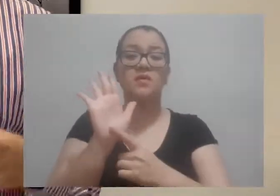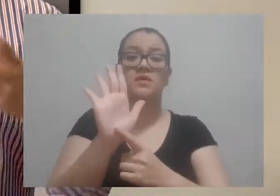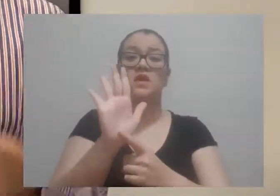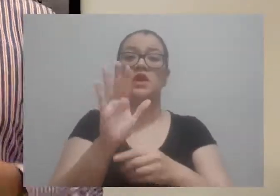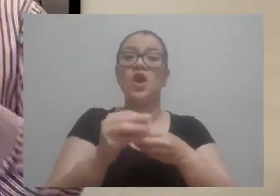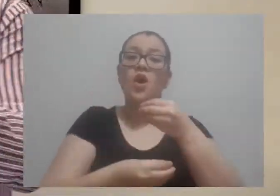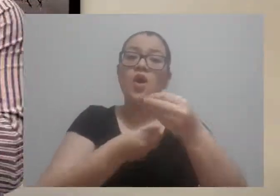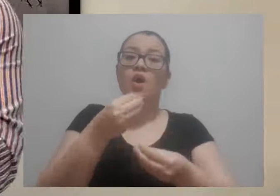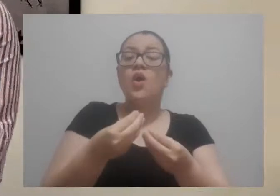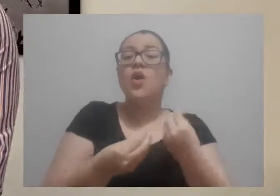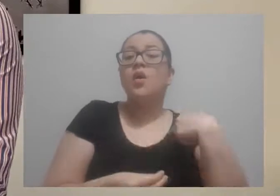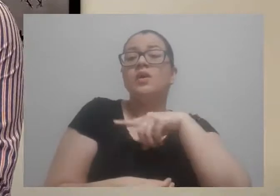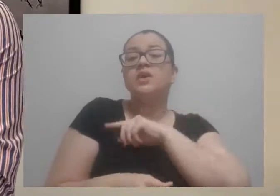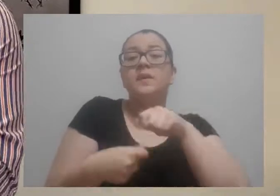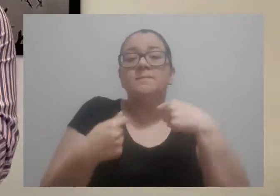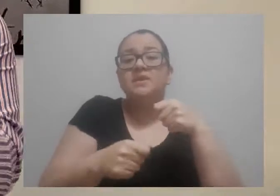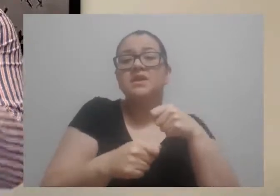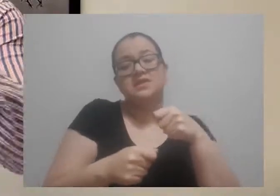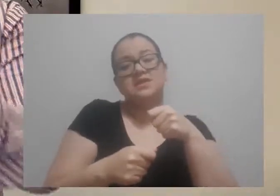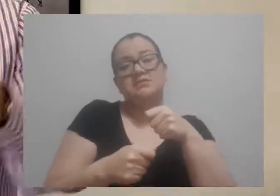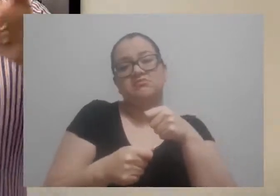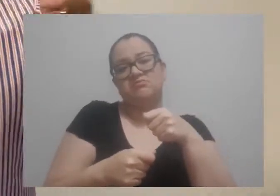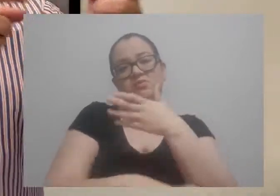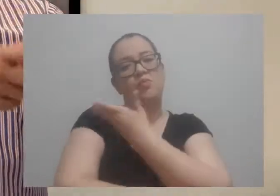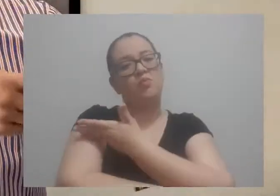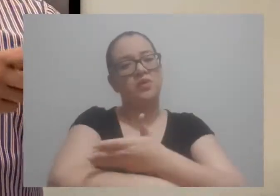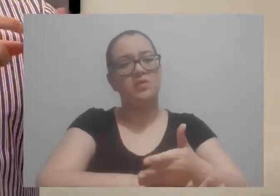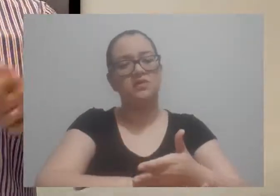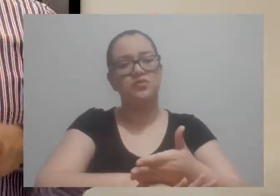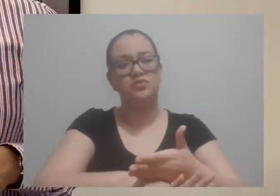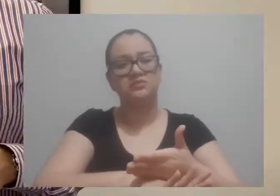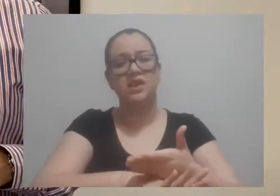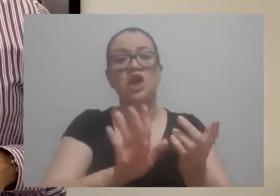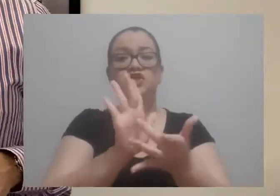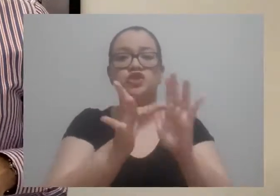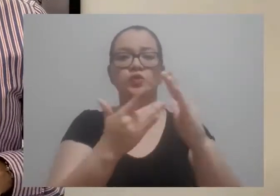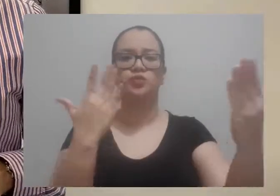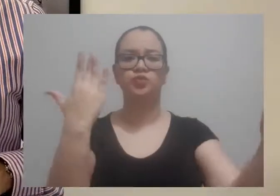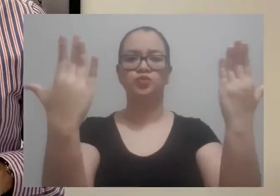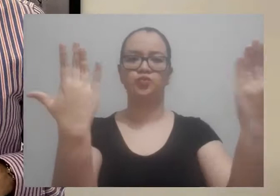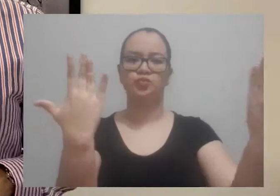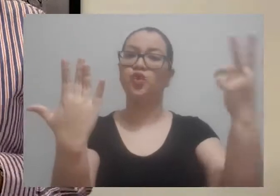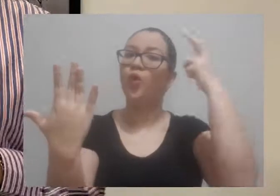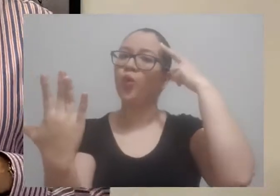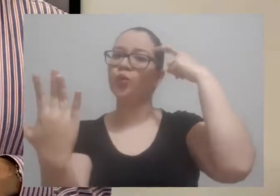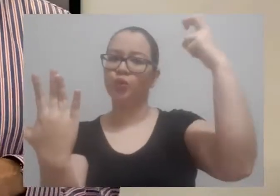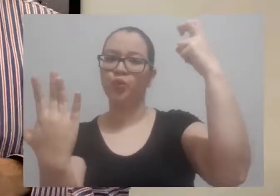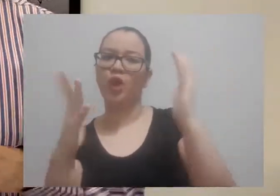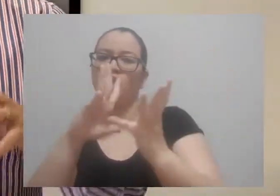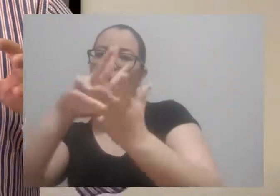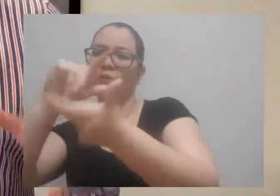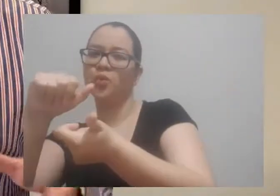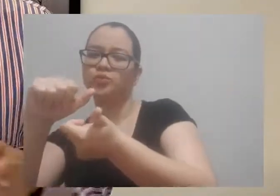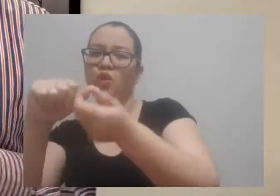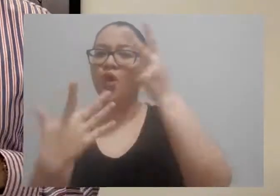a cultura secular com a contracultura cristã. O modelo, ou seja, qual é o modelo